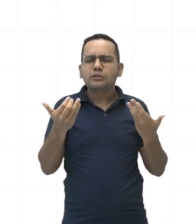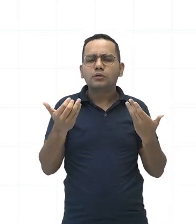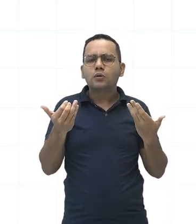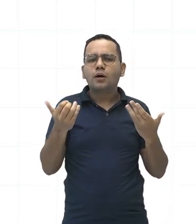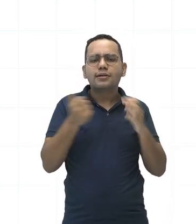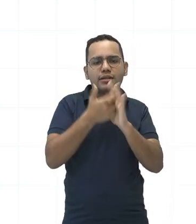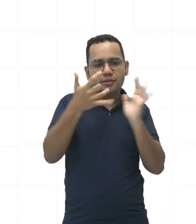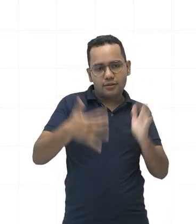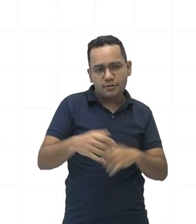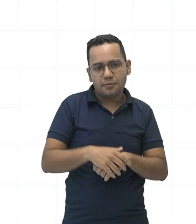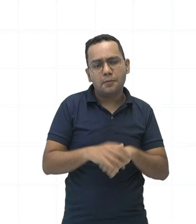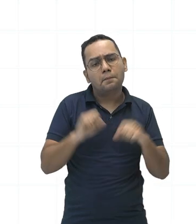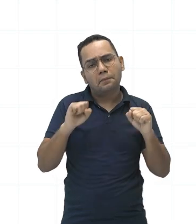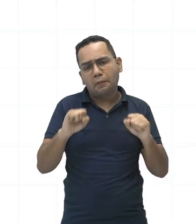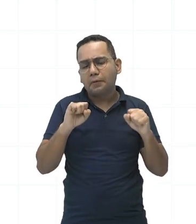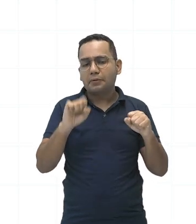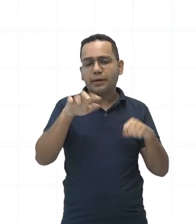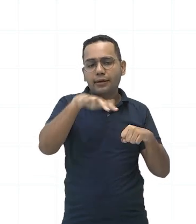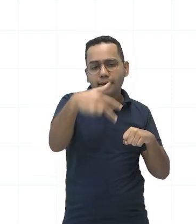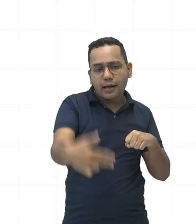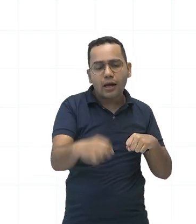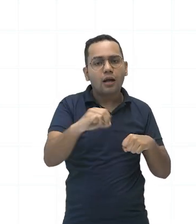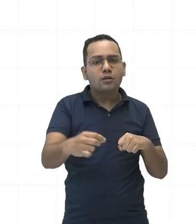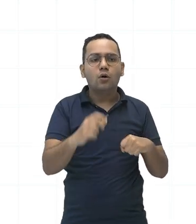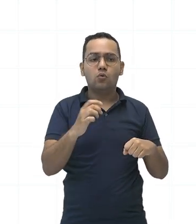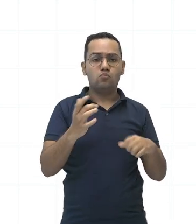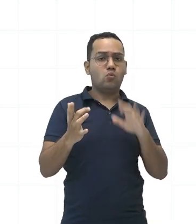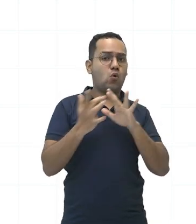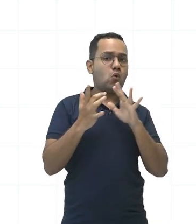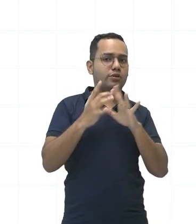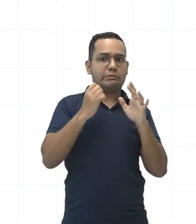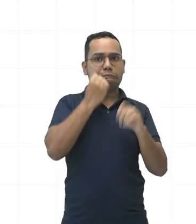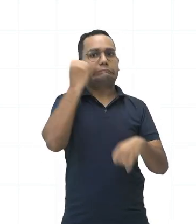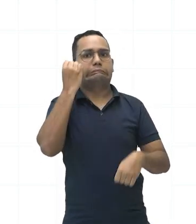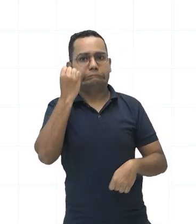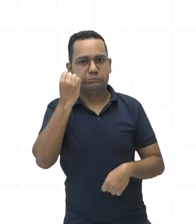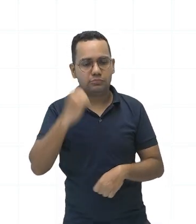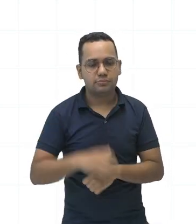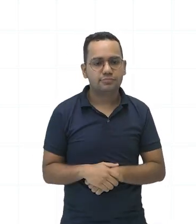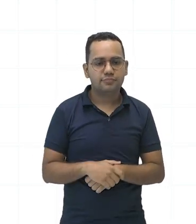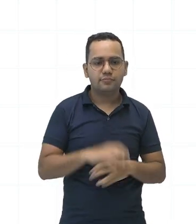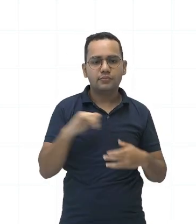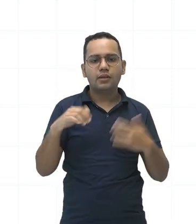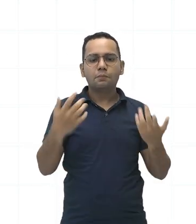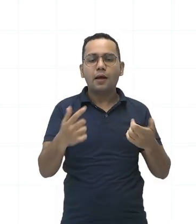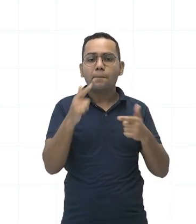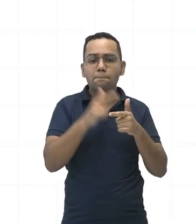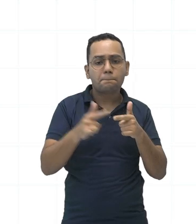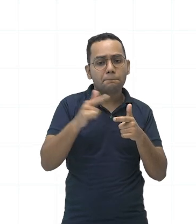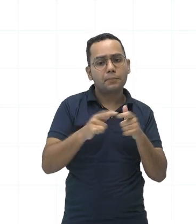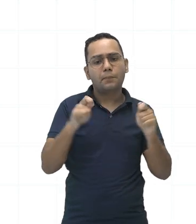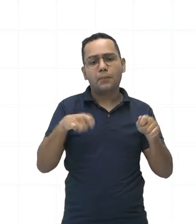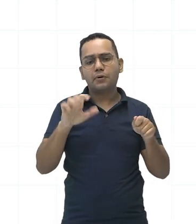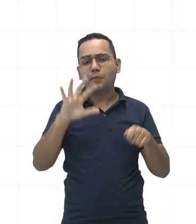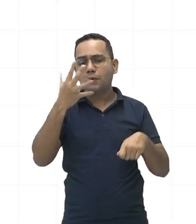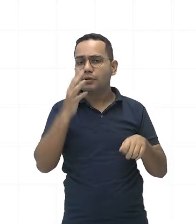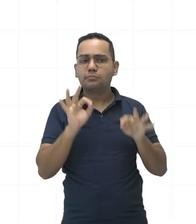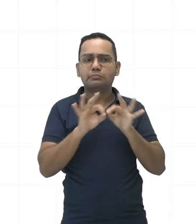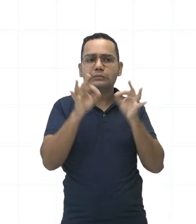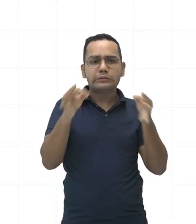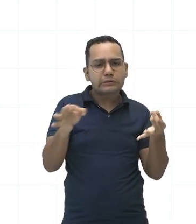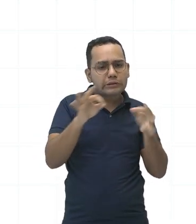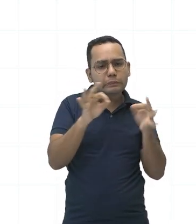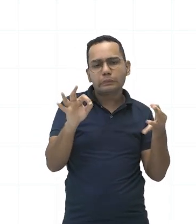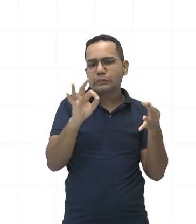e batidas na boca. Tais lesões podem resultar desde uma simples fratura